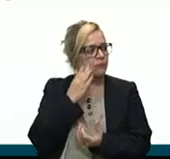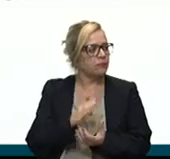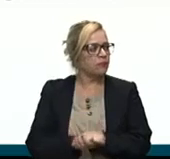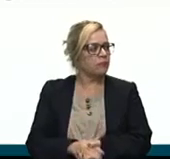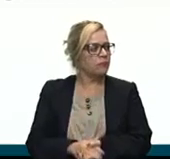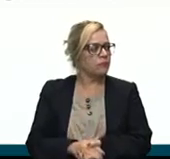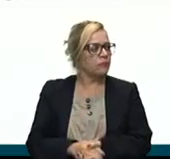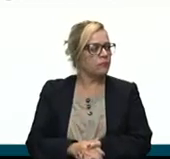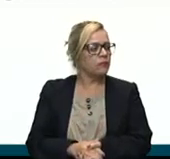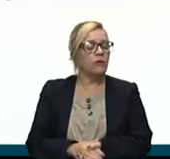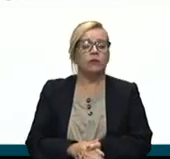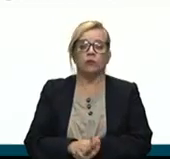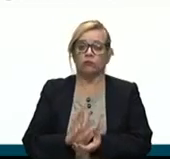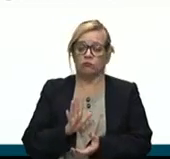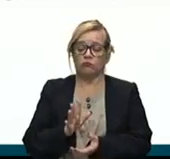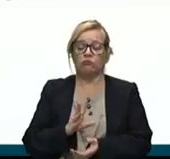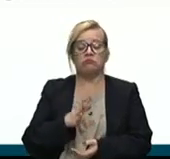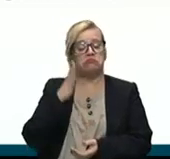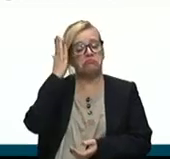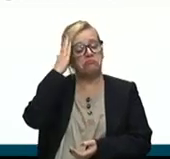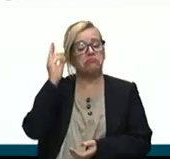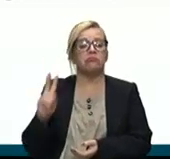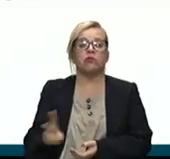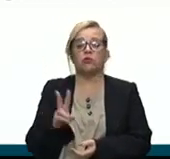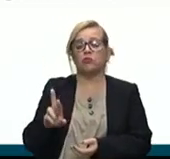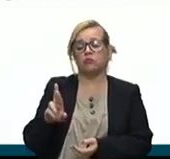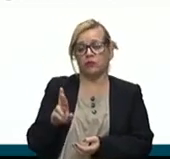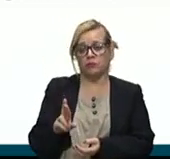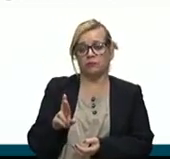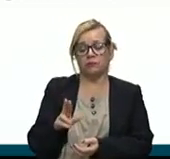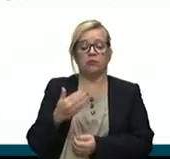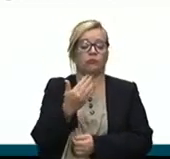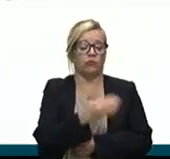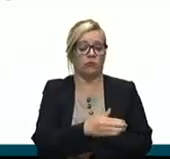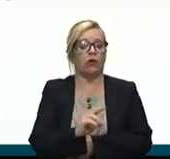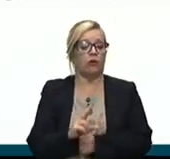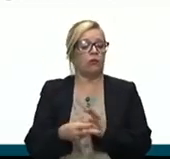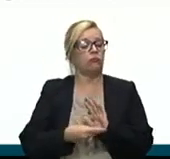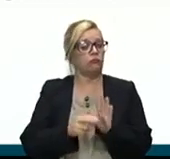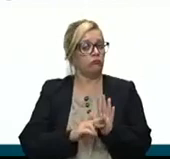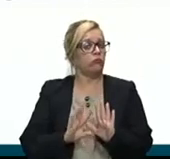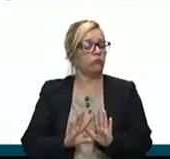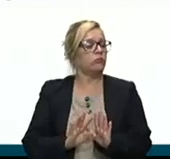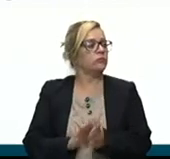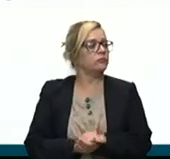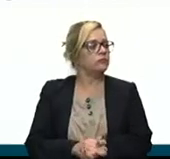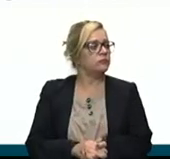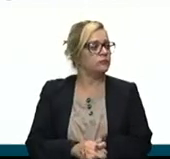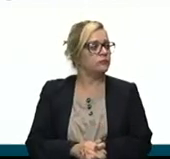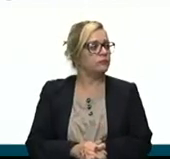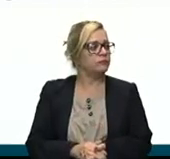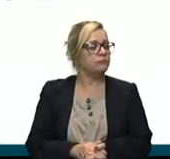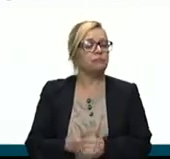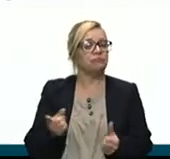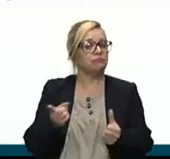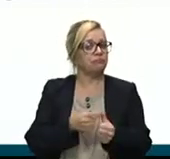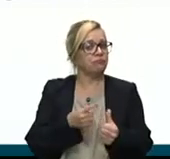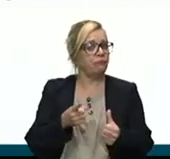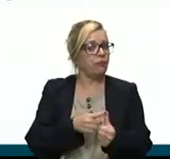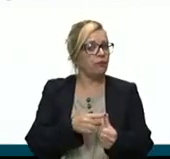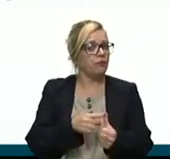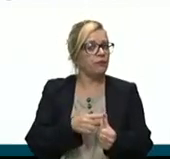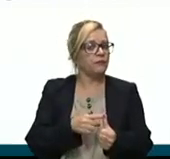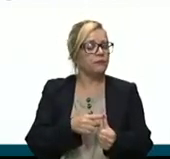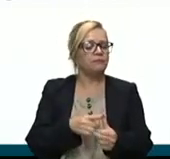Conhecendo-se o valor de R, podemos testar a significância. E aí nós vamos aos passos. O passo 1 consiste